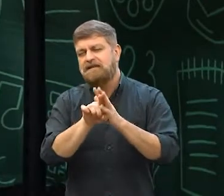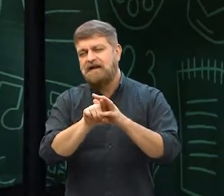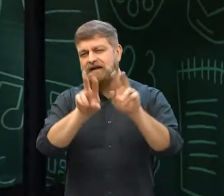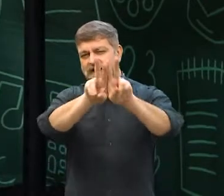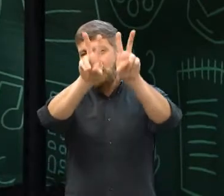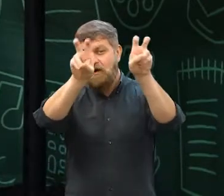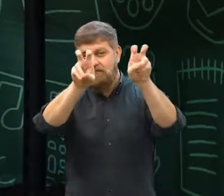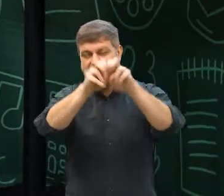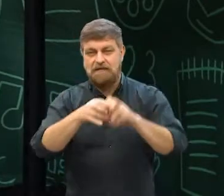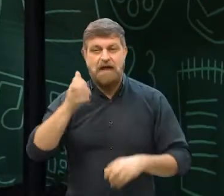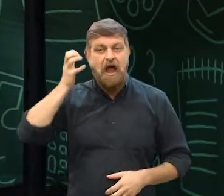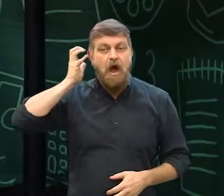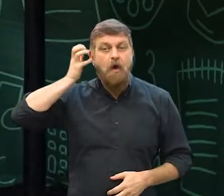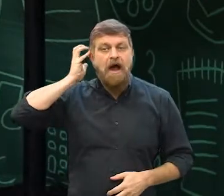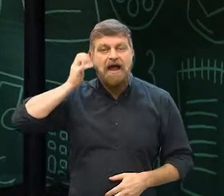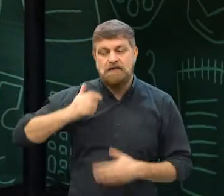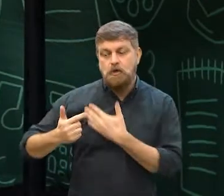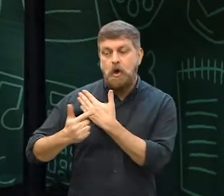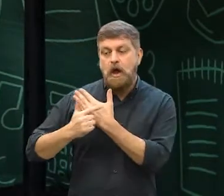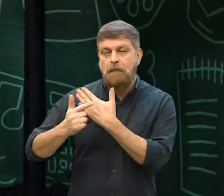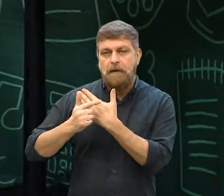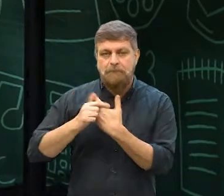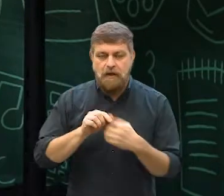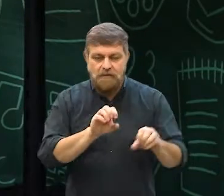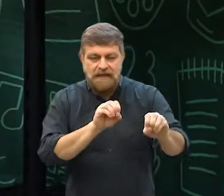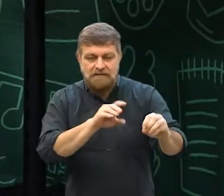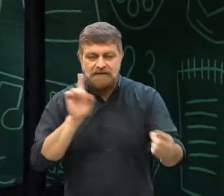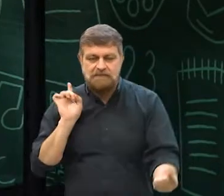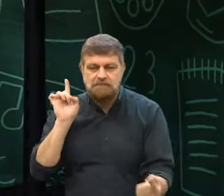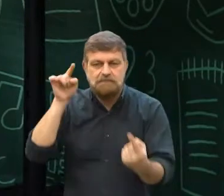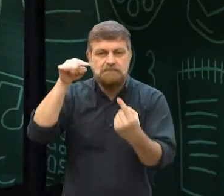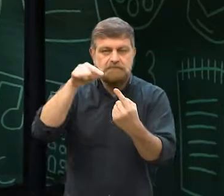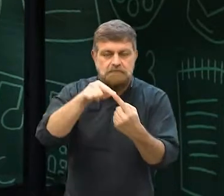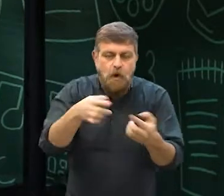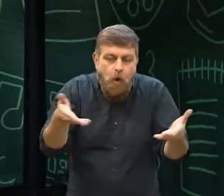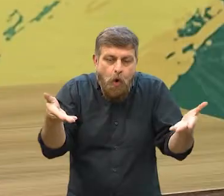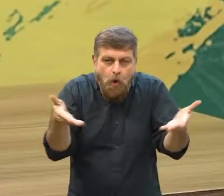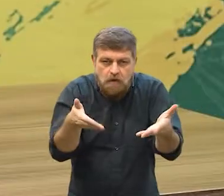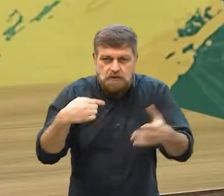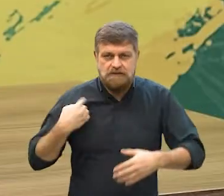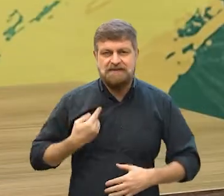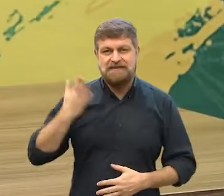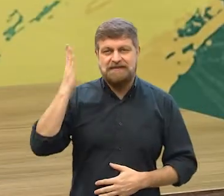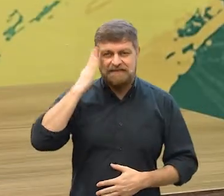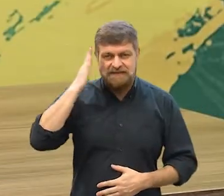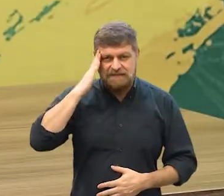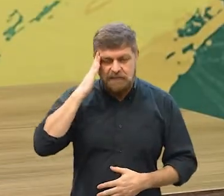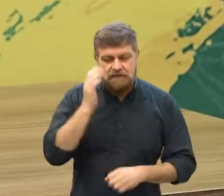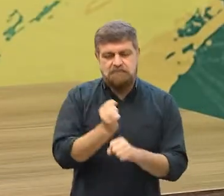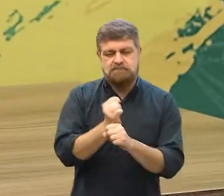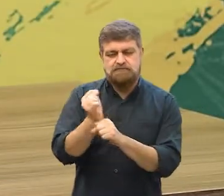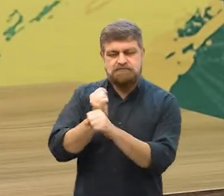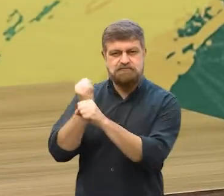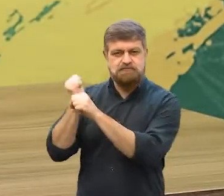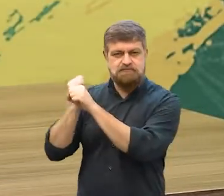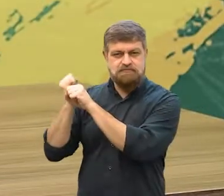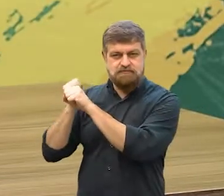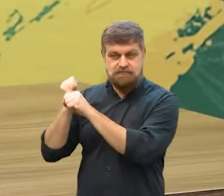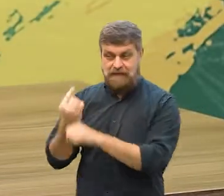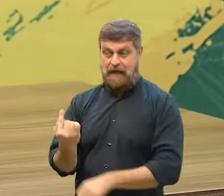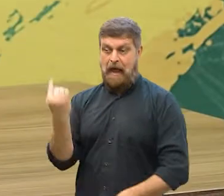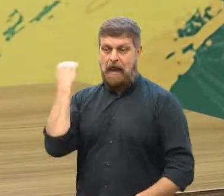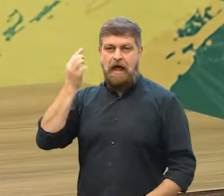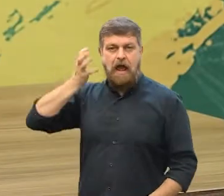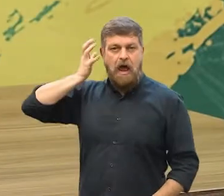do papel do rádio na educação Como que tá a situação hoje porque a gente sabe que há muito tempo o rádio